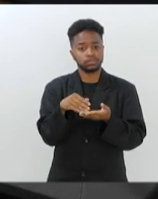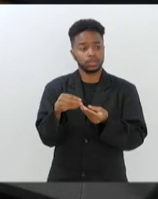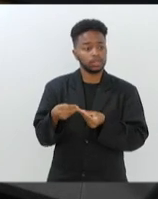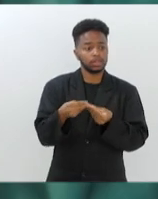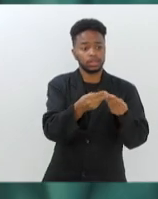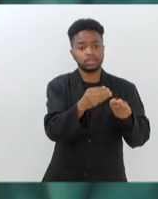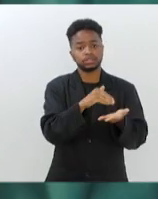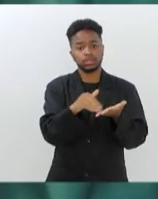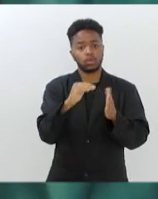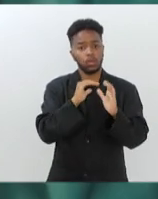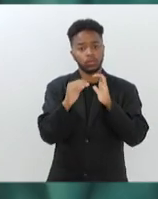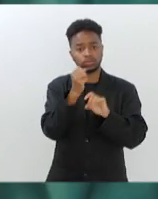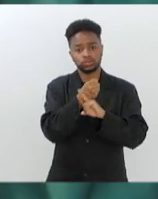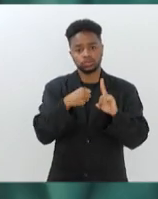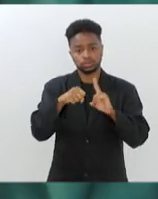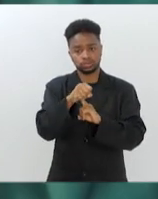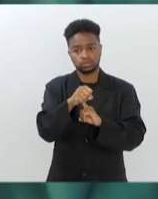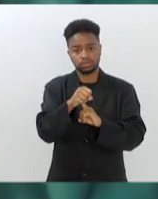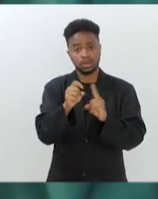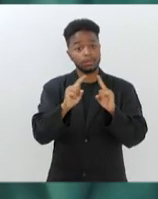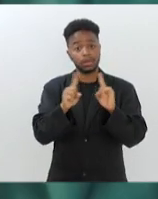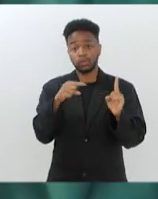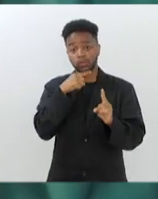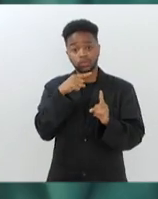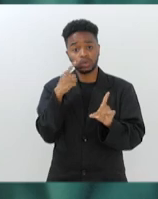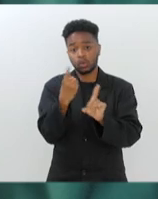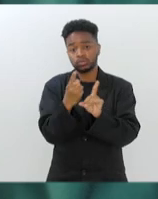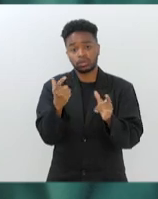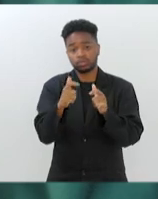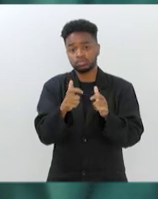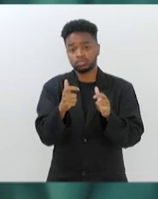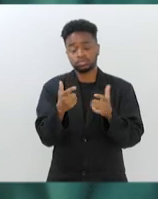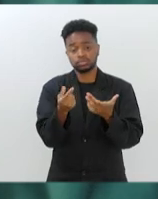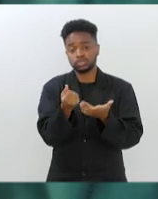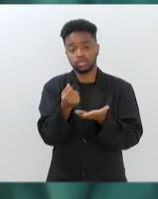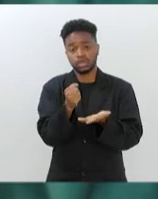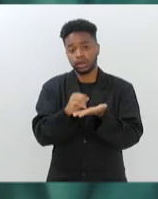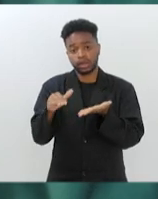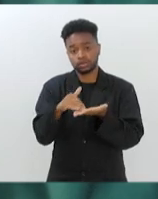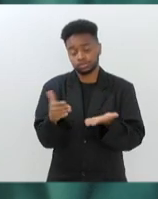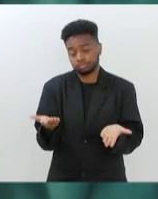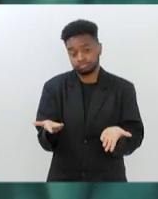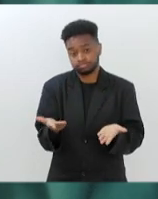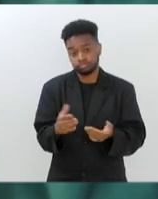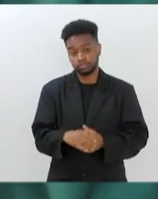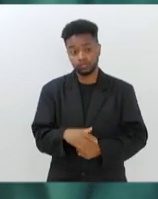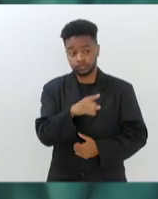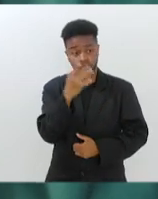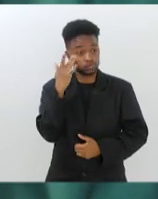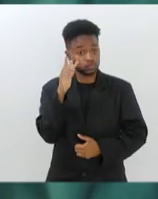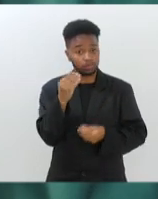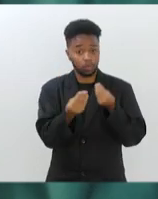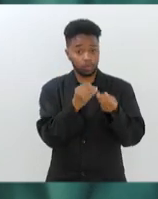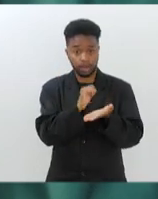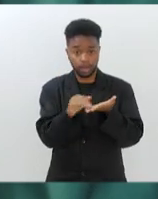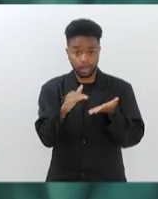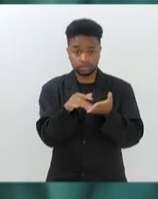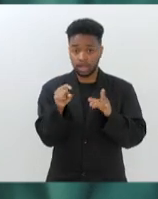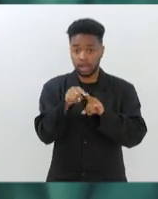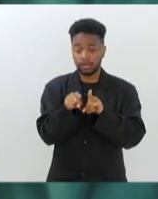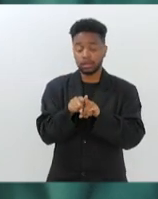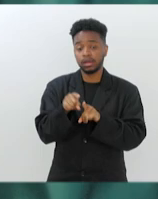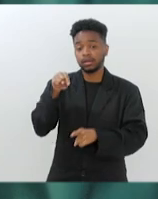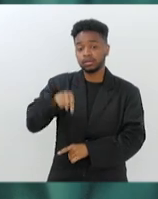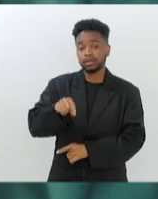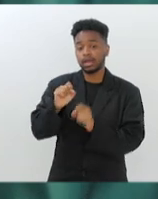subsecretaria de comunicação social e que não é rastreável porque você não sabe como é gasta o dinheiro população não tem a essa casa não